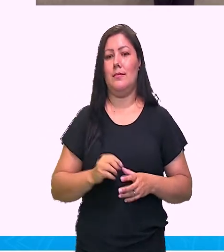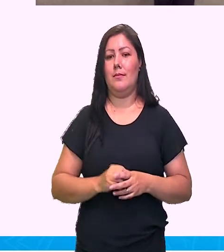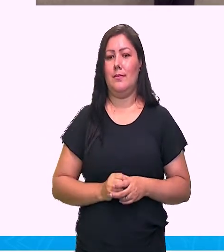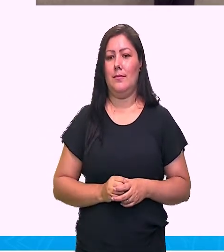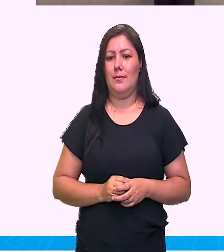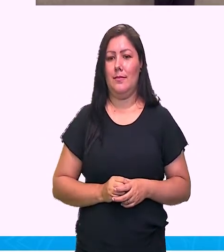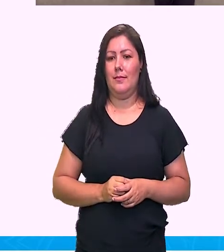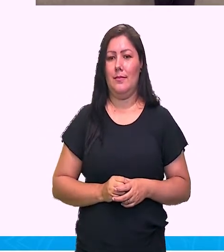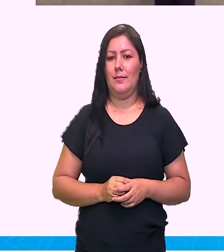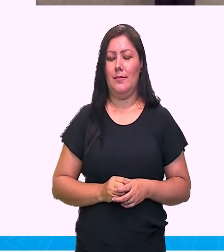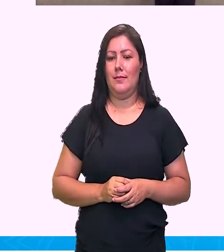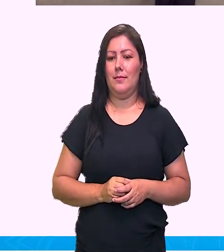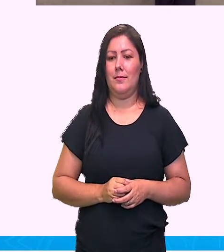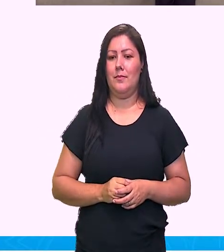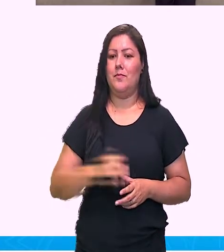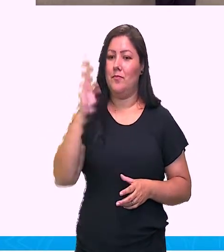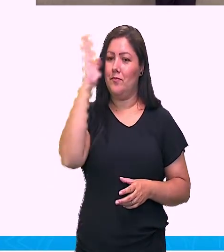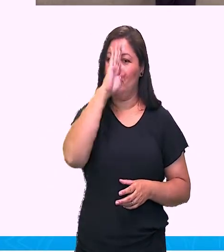brasileira.